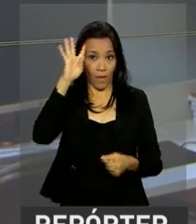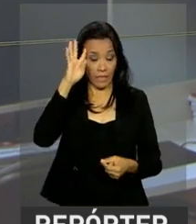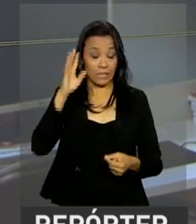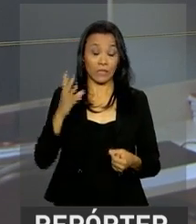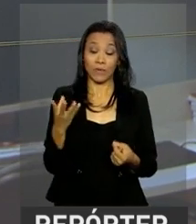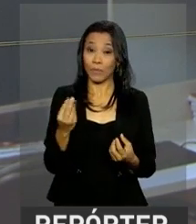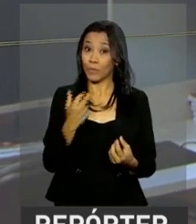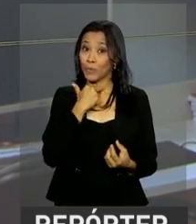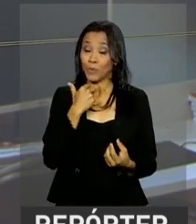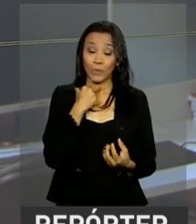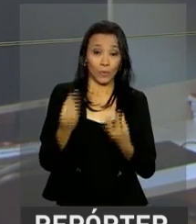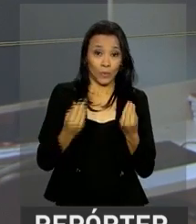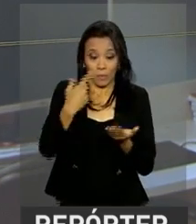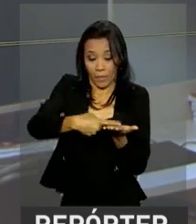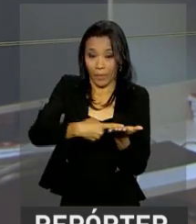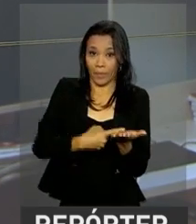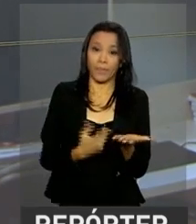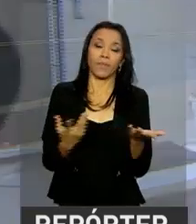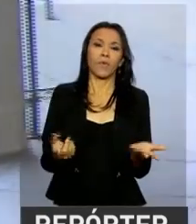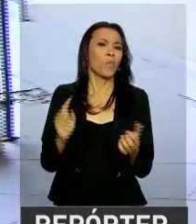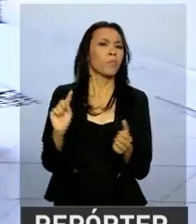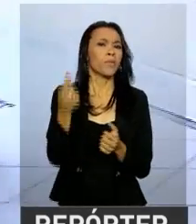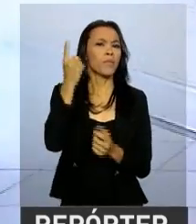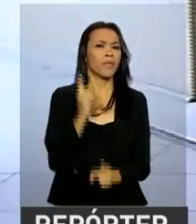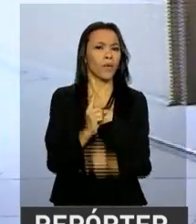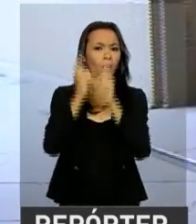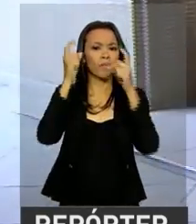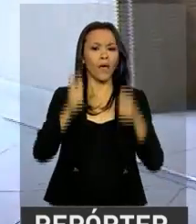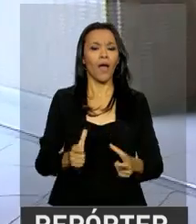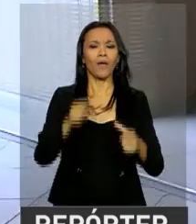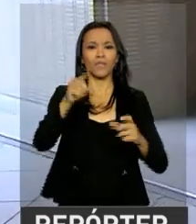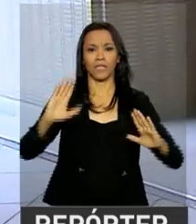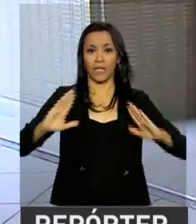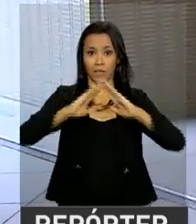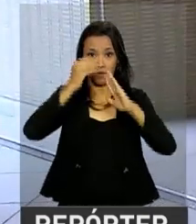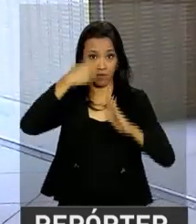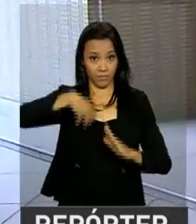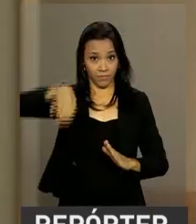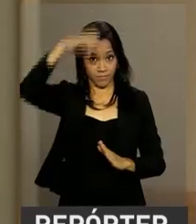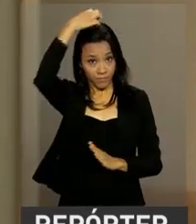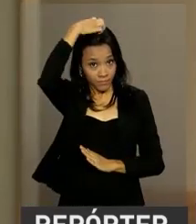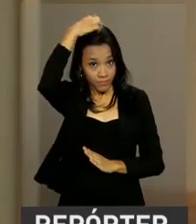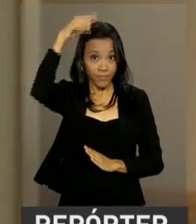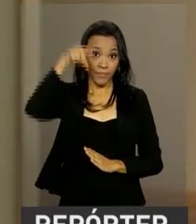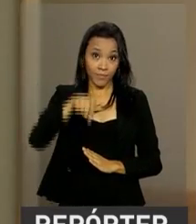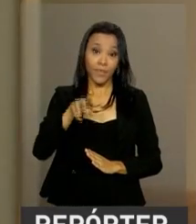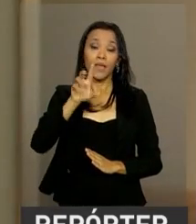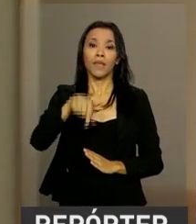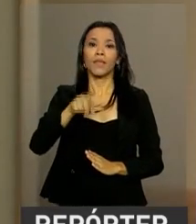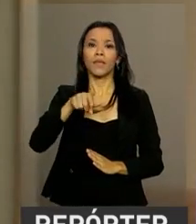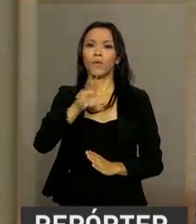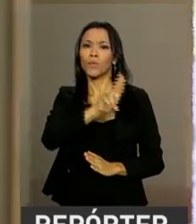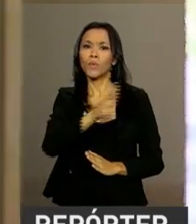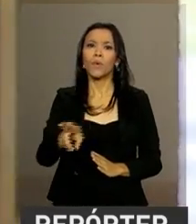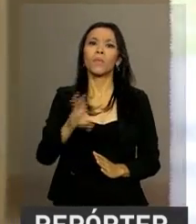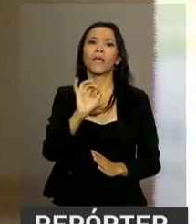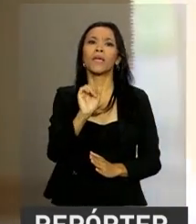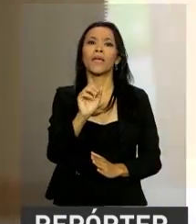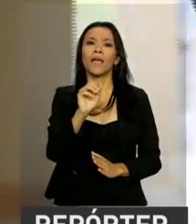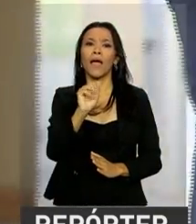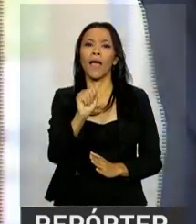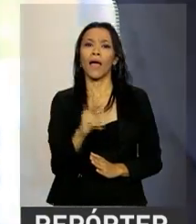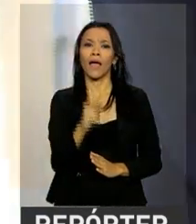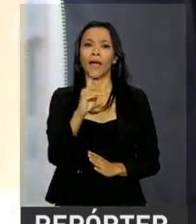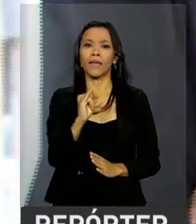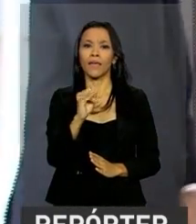dia cheio de compromissos. O primeiro encontro foi no Palácio Imperial do Japão, onde foi recebido pelo imperador Akihito. Ele